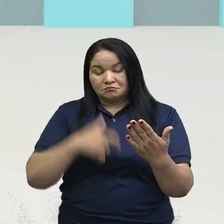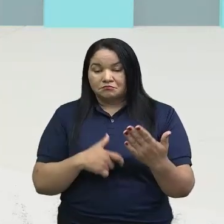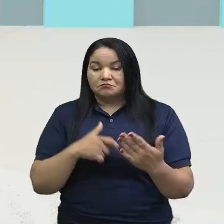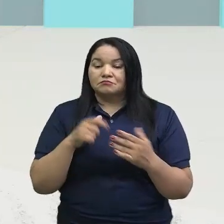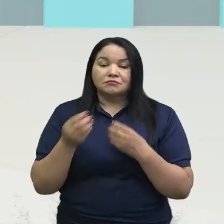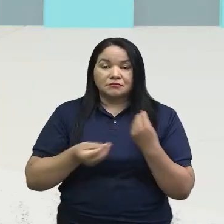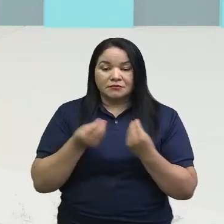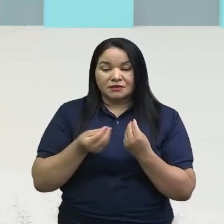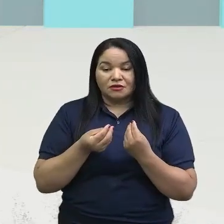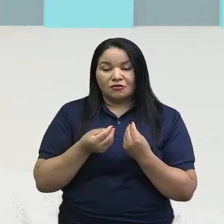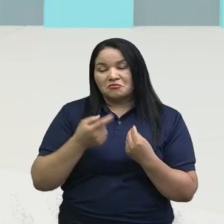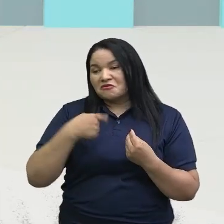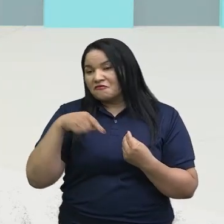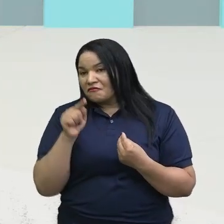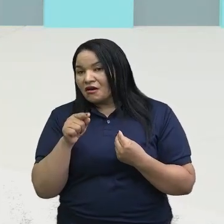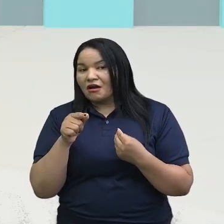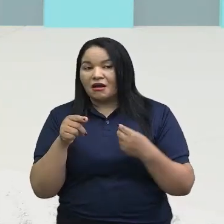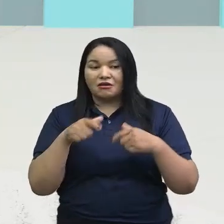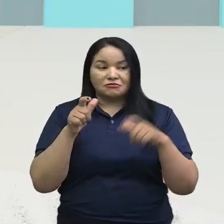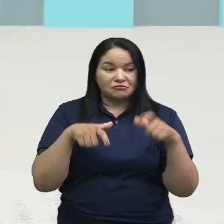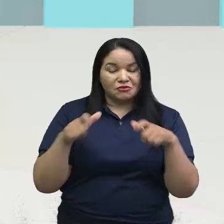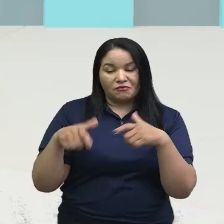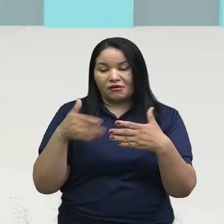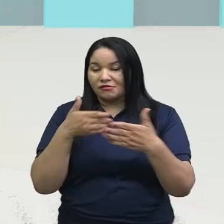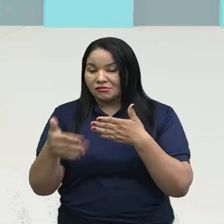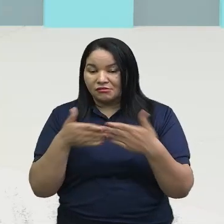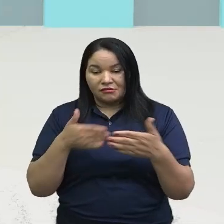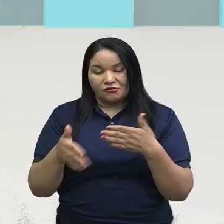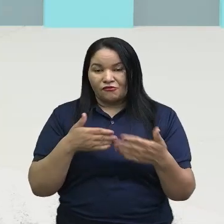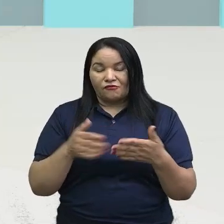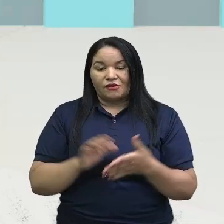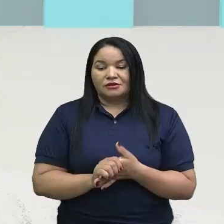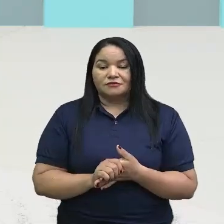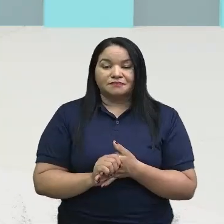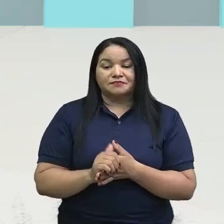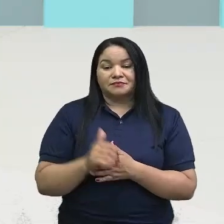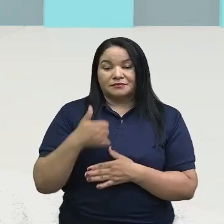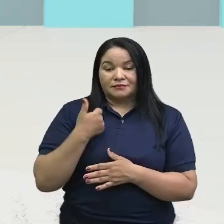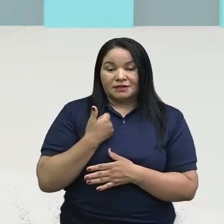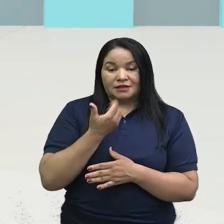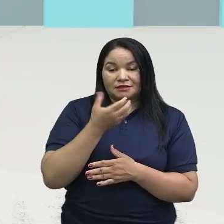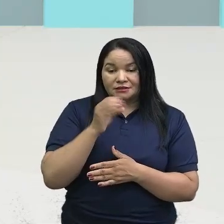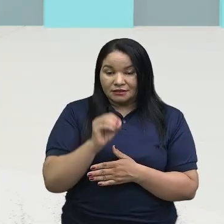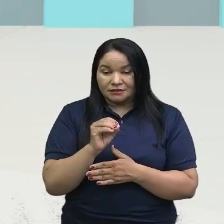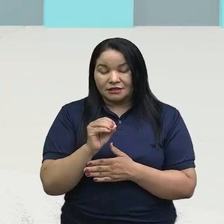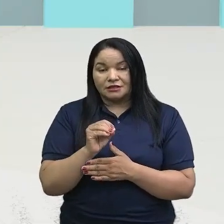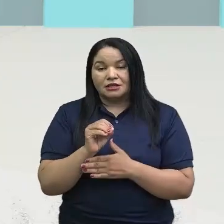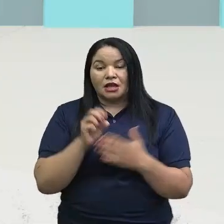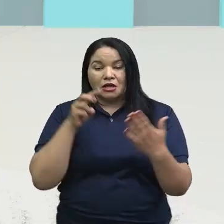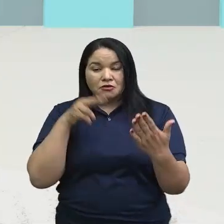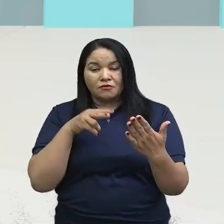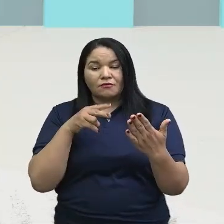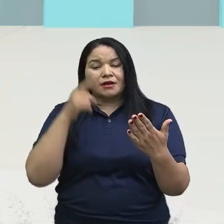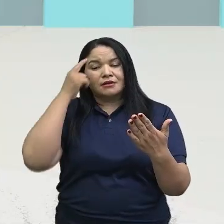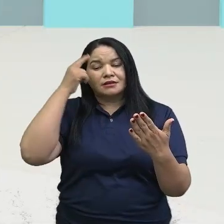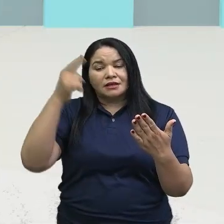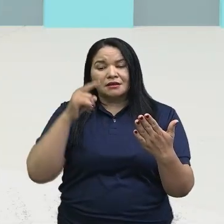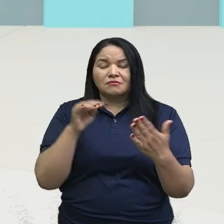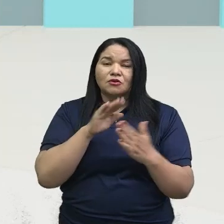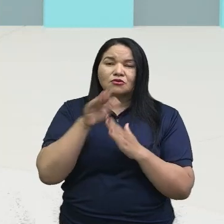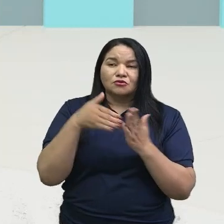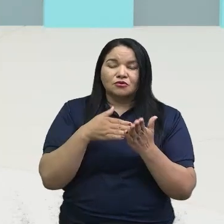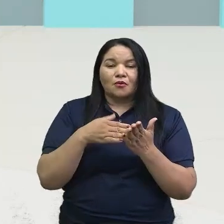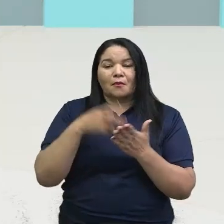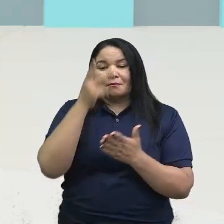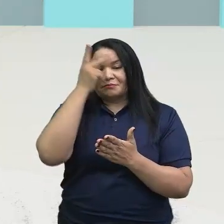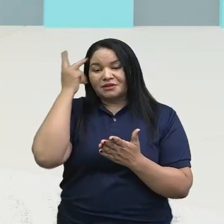Sai e vai para onde ela bem entender. Aos 60 anos, ela olha e se lembra de todas as pessoas